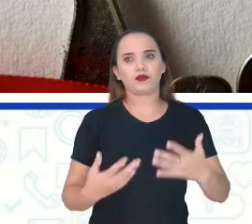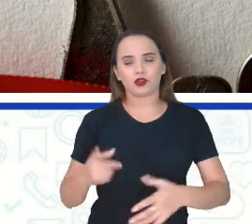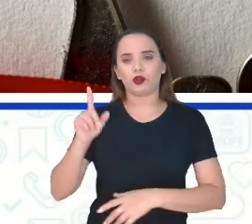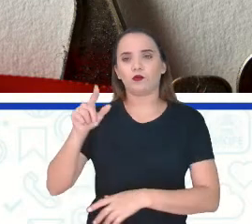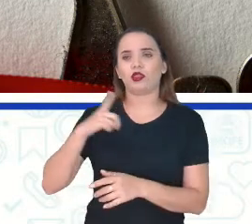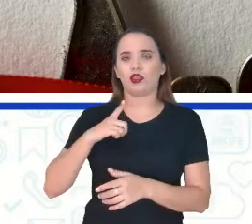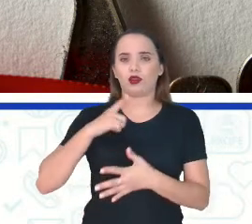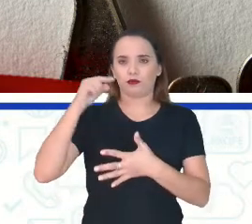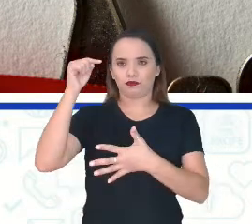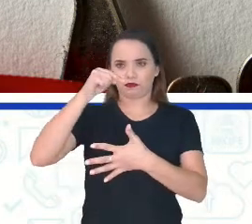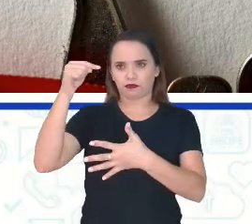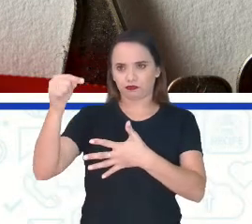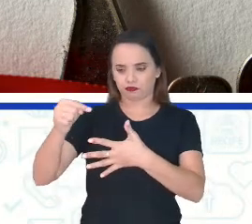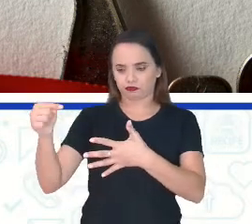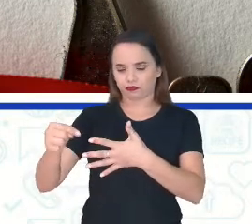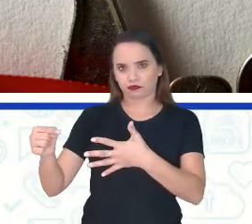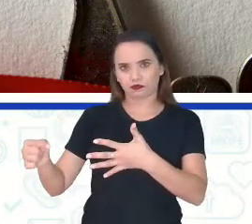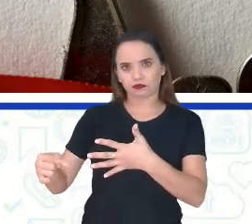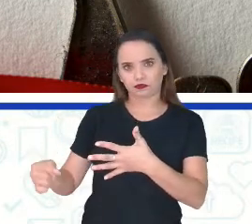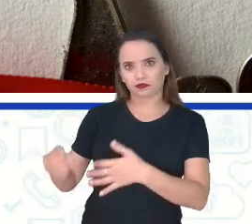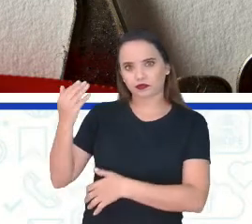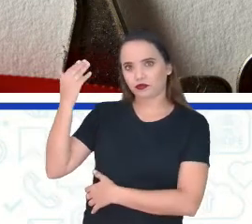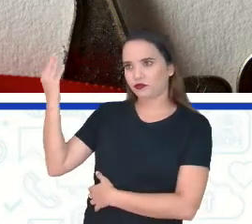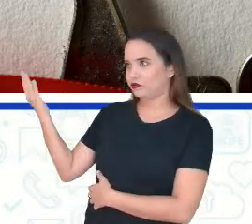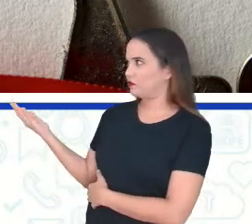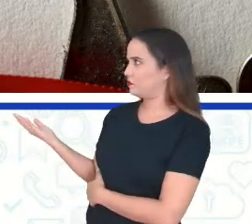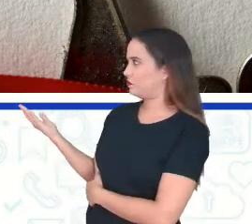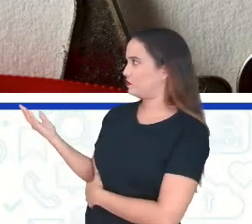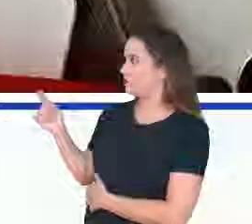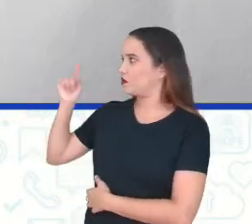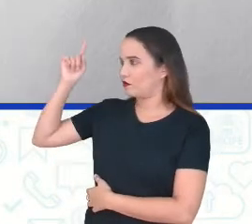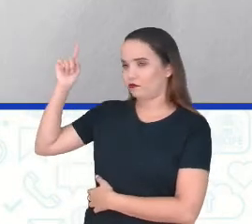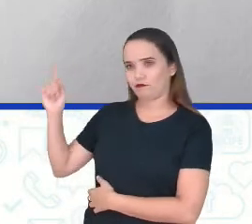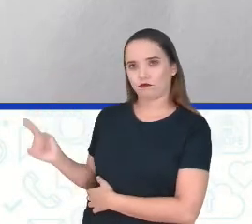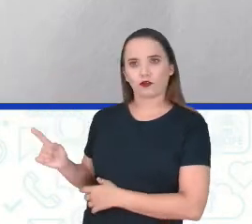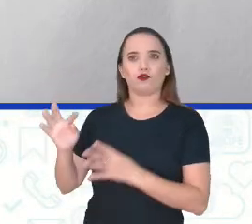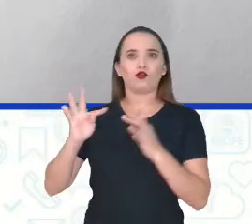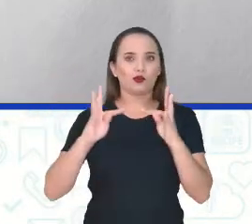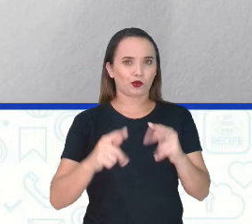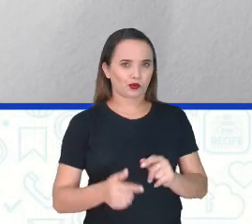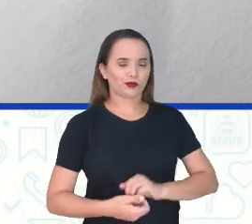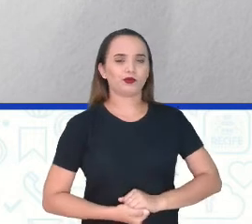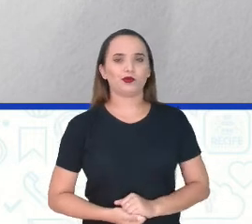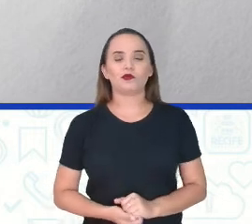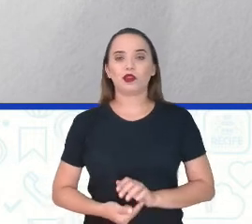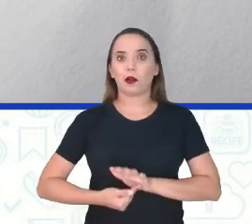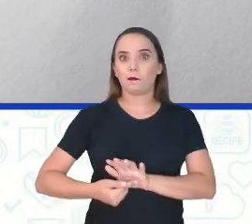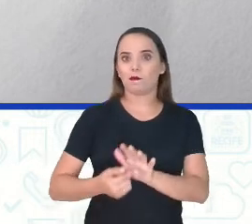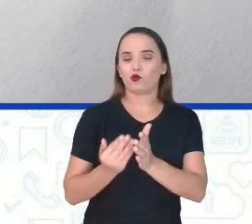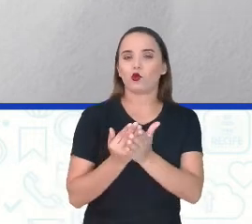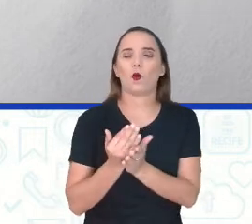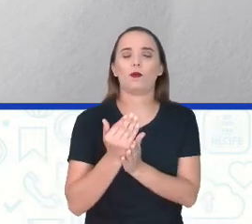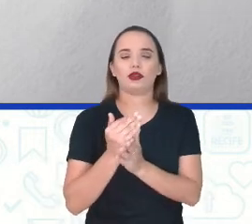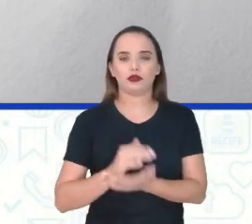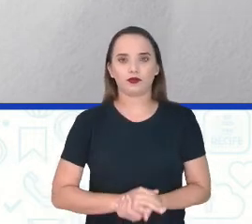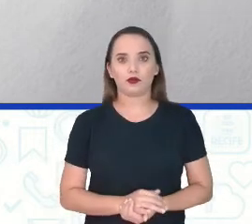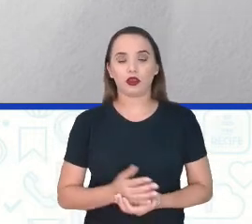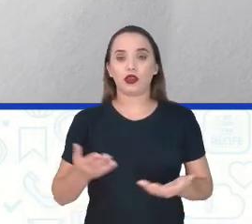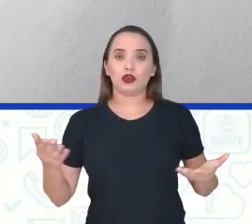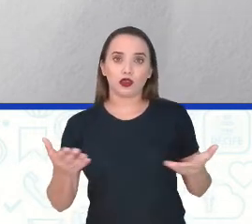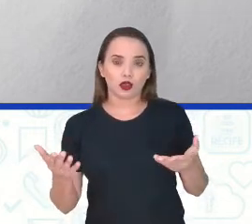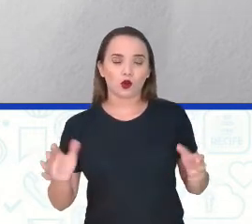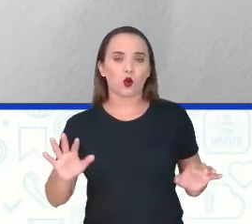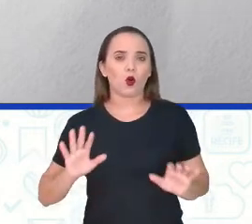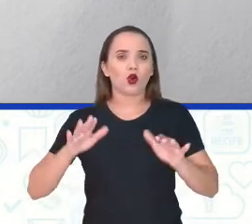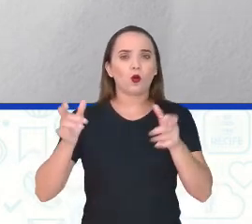que, porque, pois, pelo fato de, como. E aqueles que são indicadores de